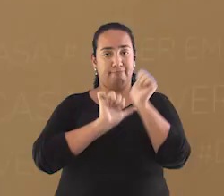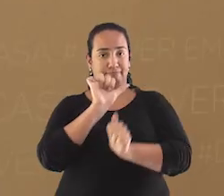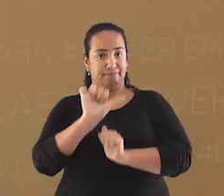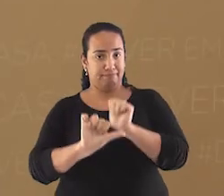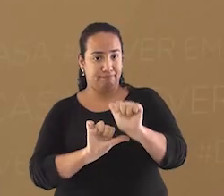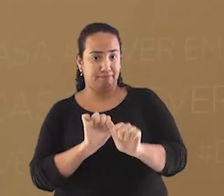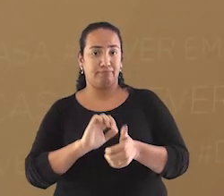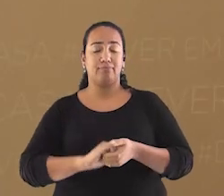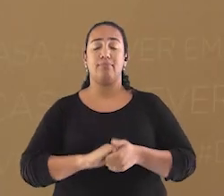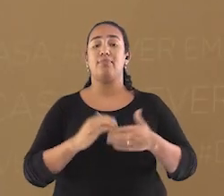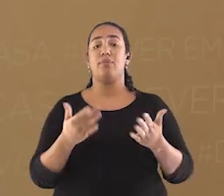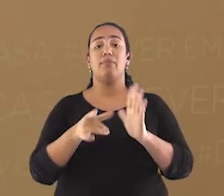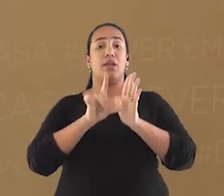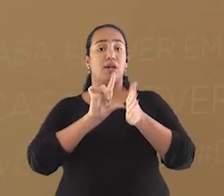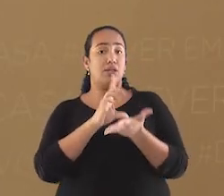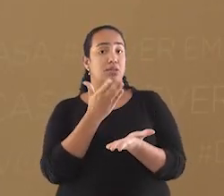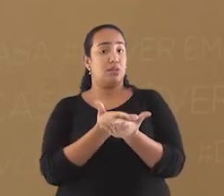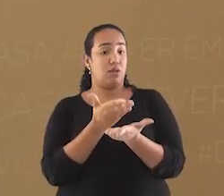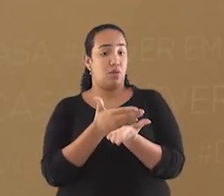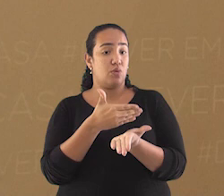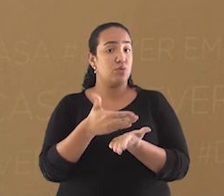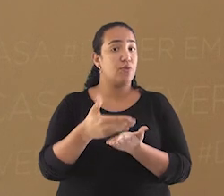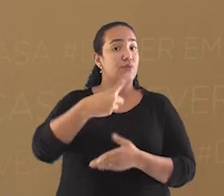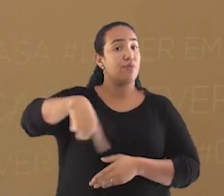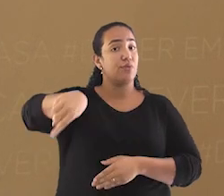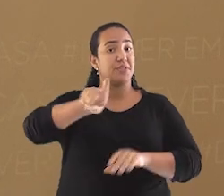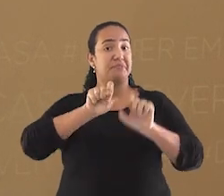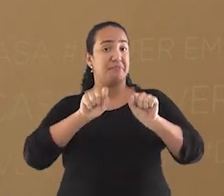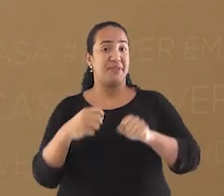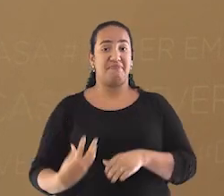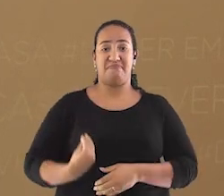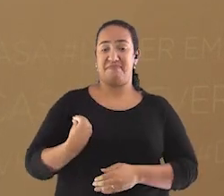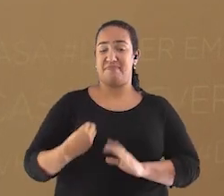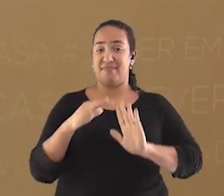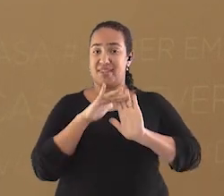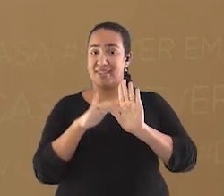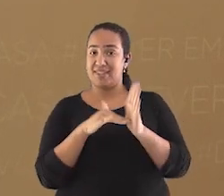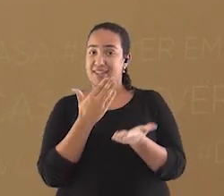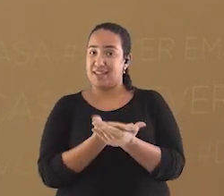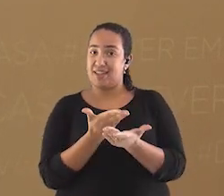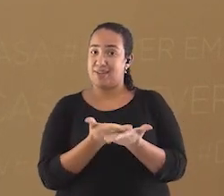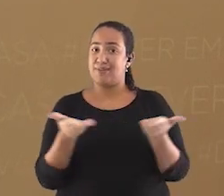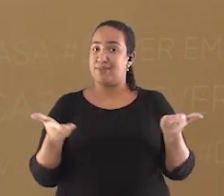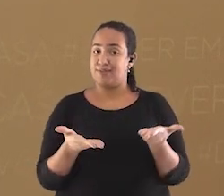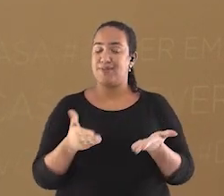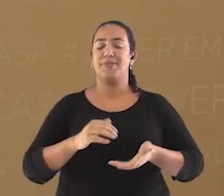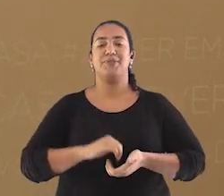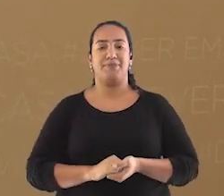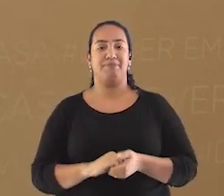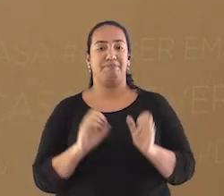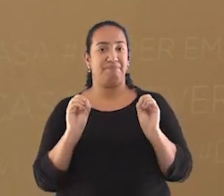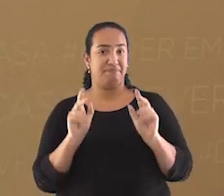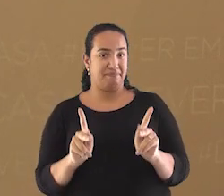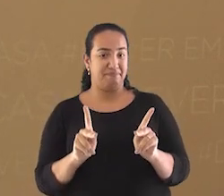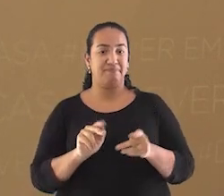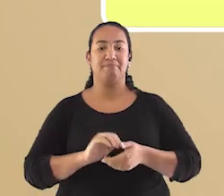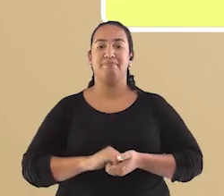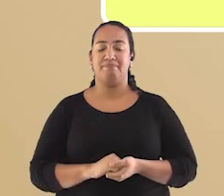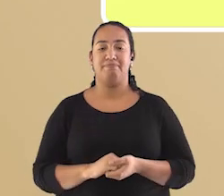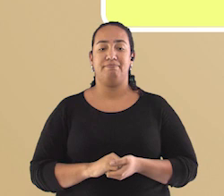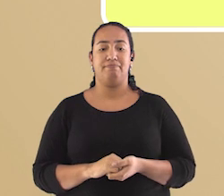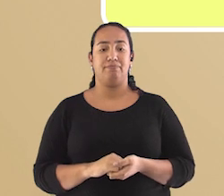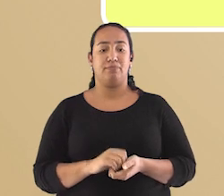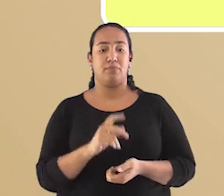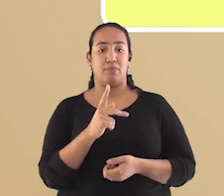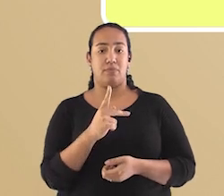sofisticados. E antes de darmos continuidade, que tal registrar sua presença nessa aula? Contamos com a sua participação, combinado?